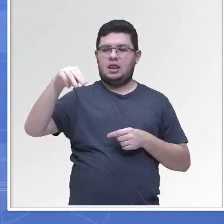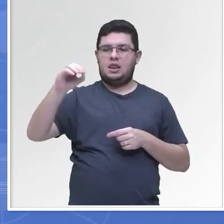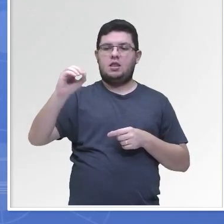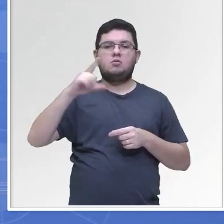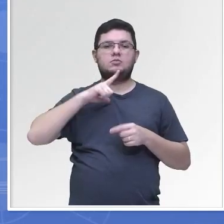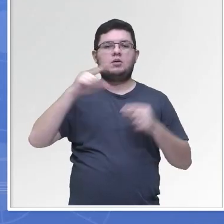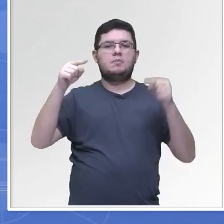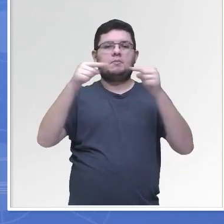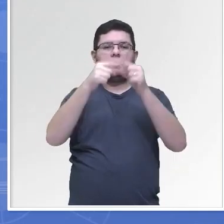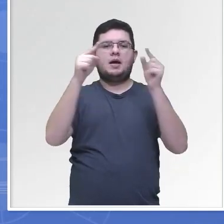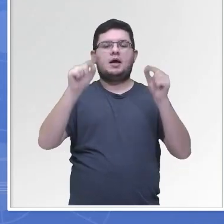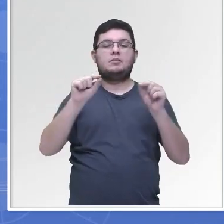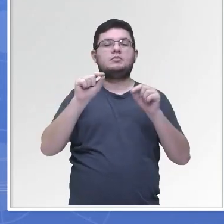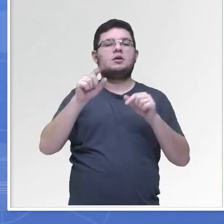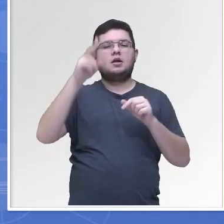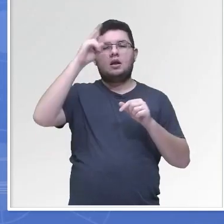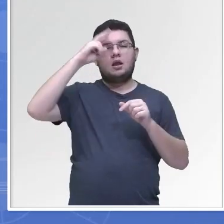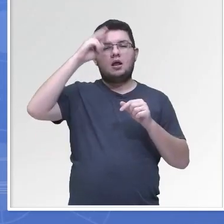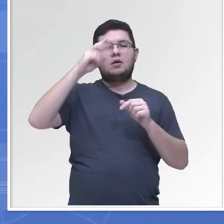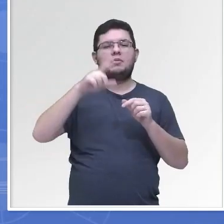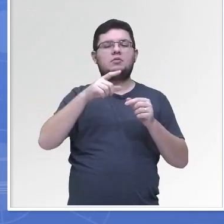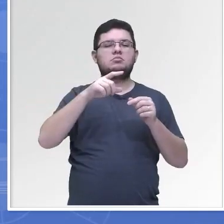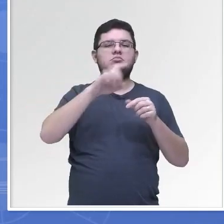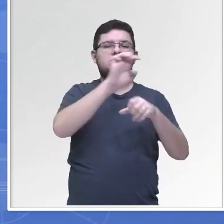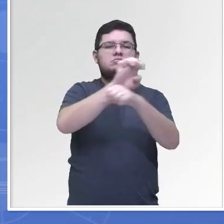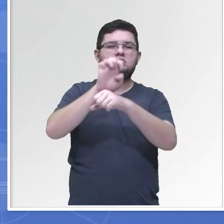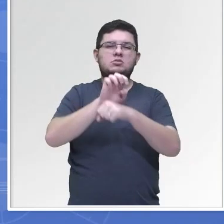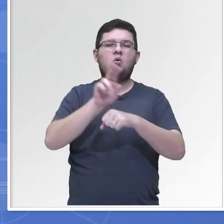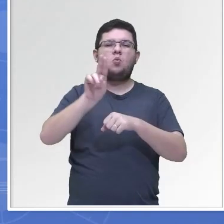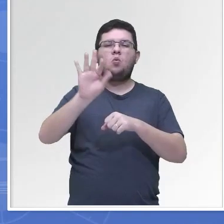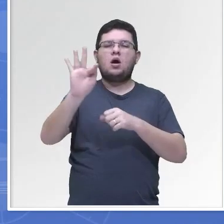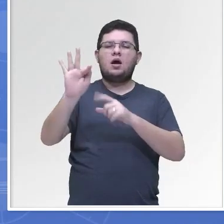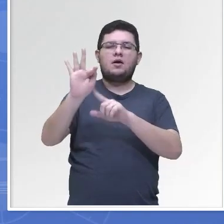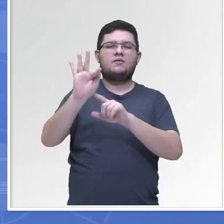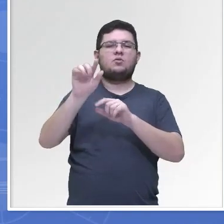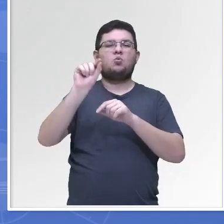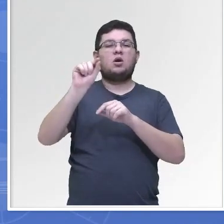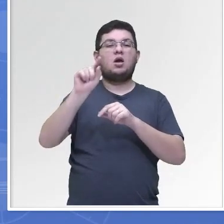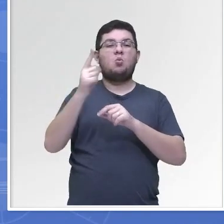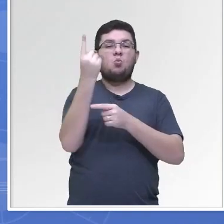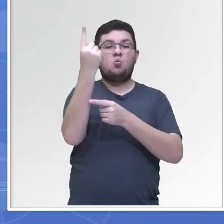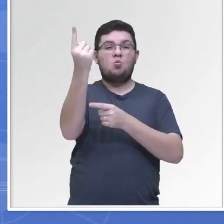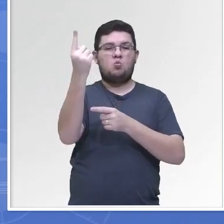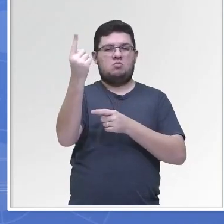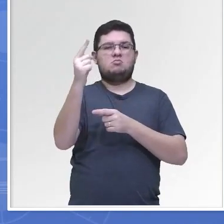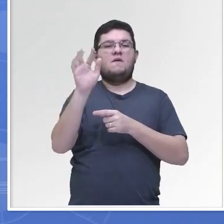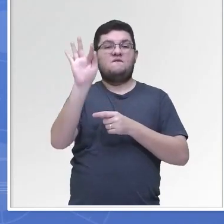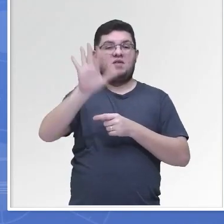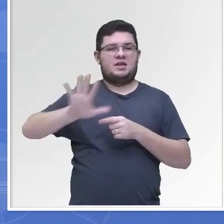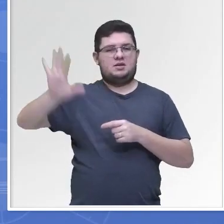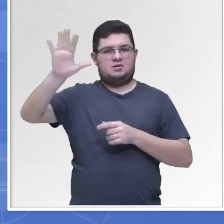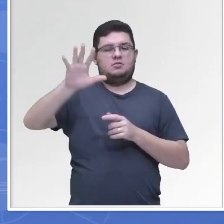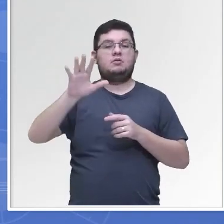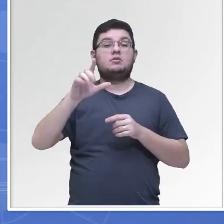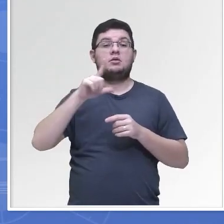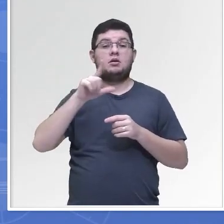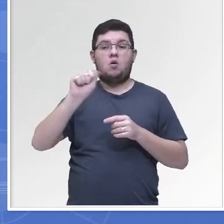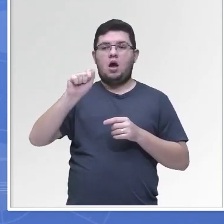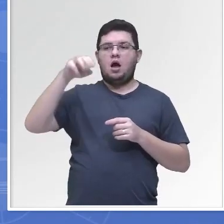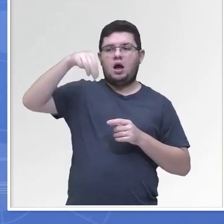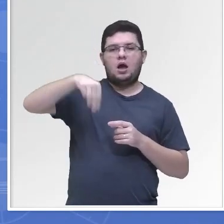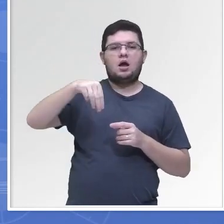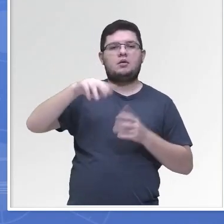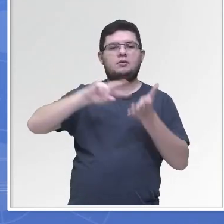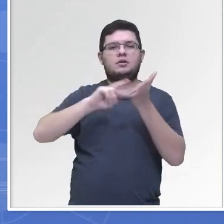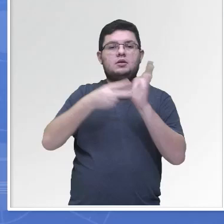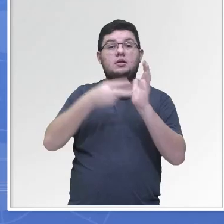o F, unidade federativa, a M significa Amazonas. Então, elas vão começar a ter mais autonomia. Os